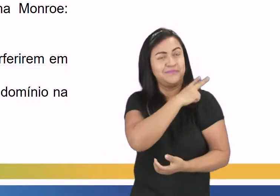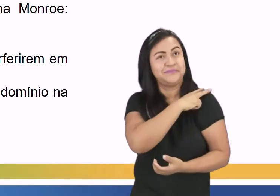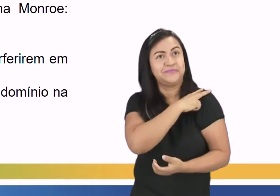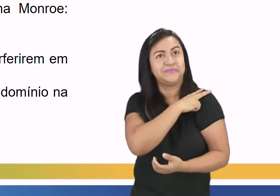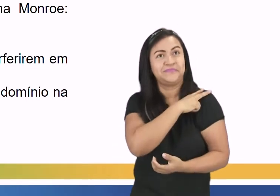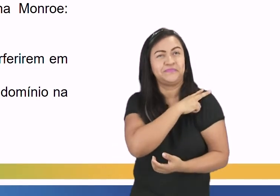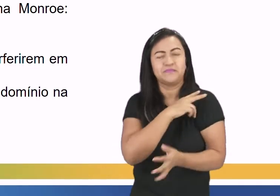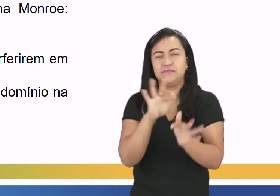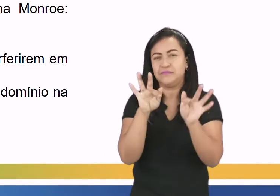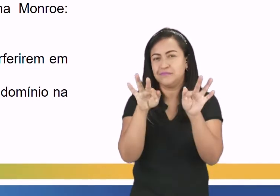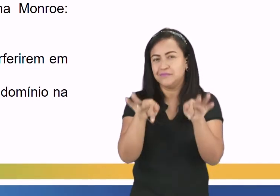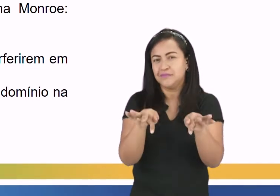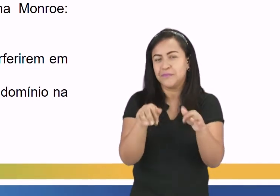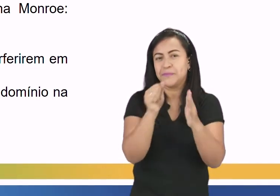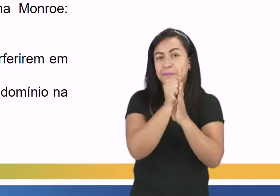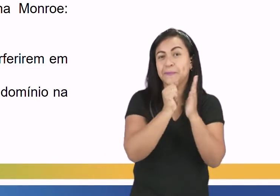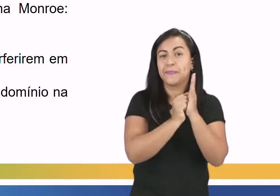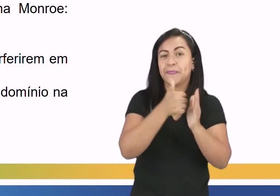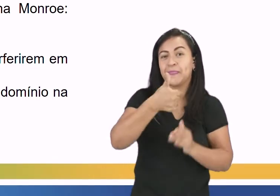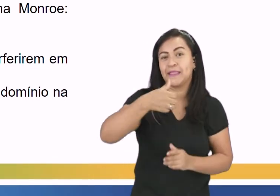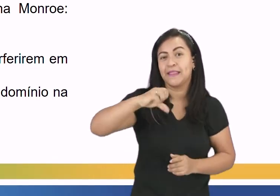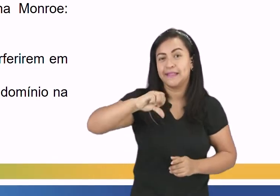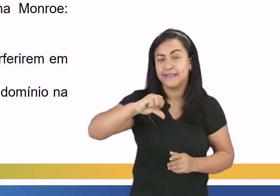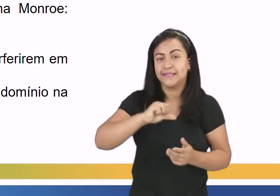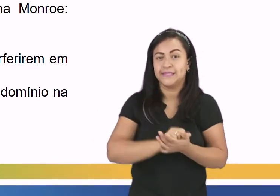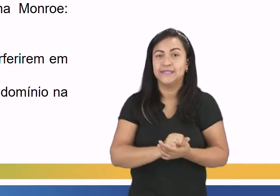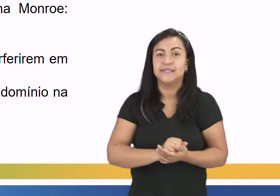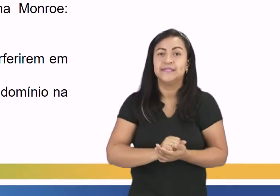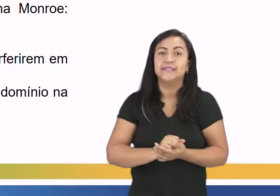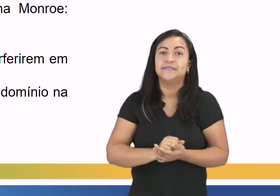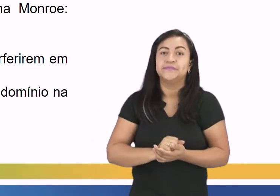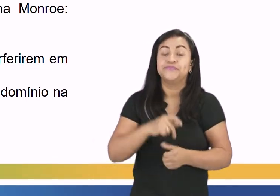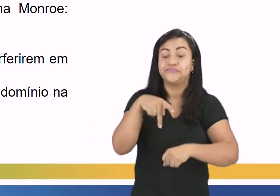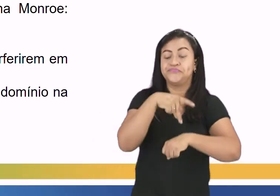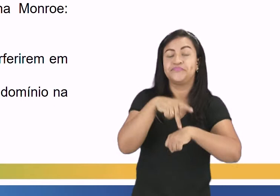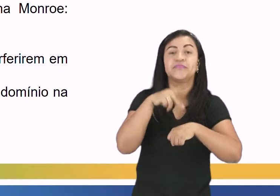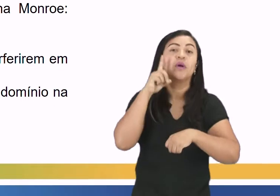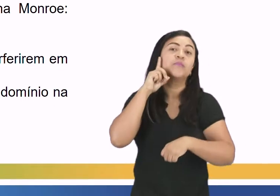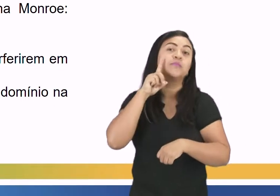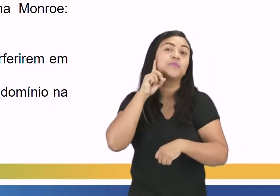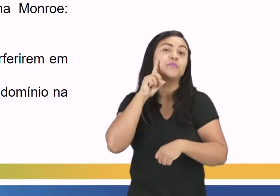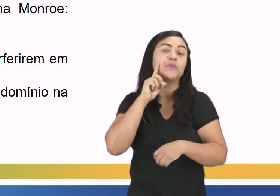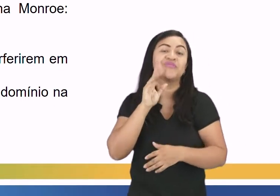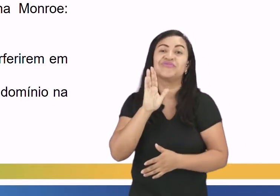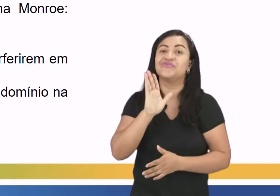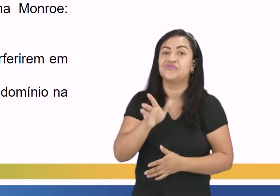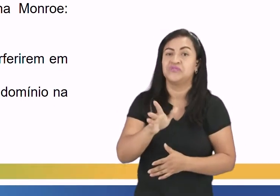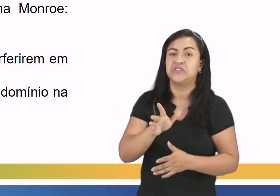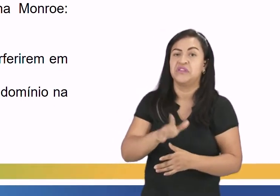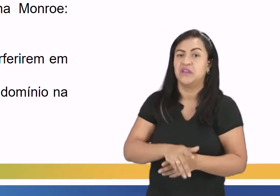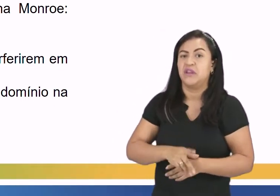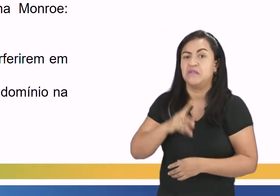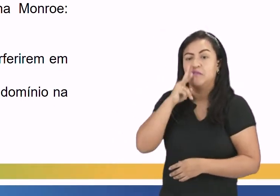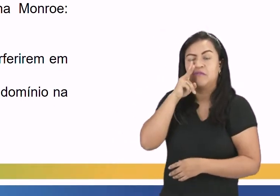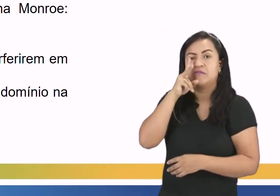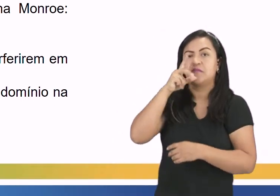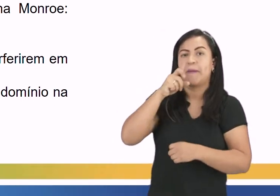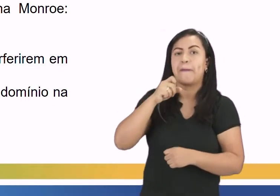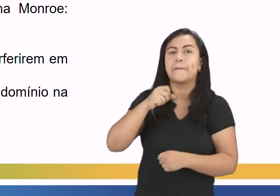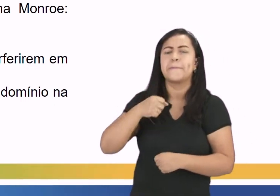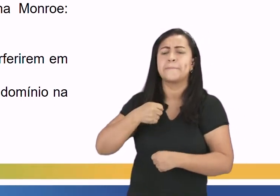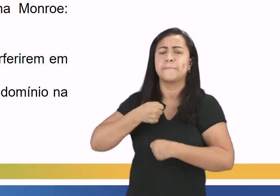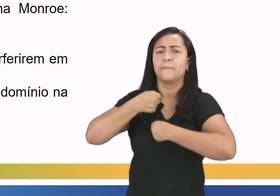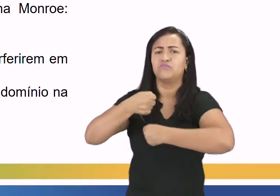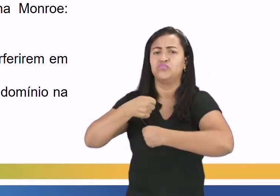Final do século XIX. Os Estados Unidos já eram uma das maiores potências.